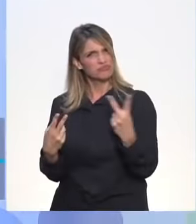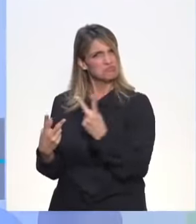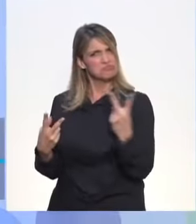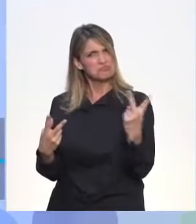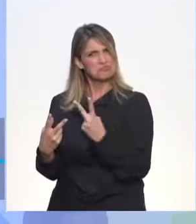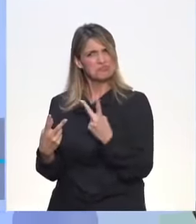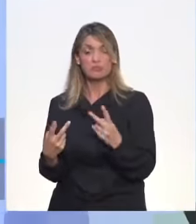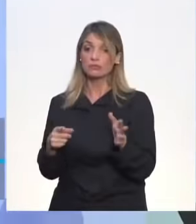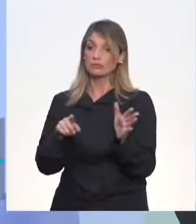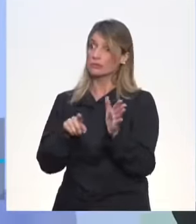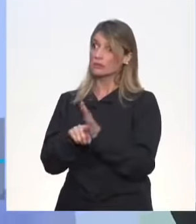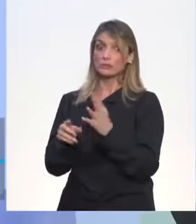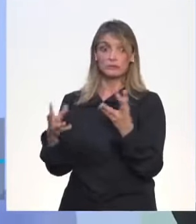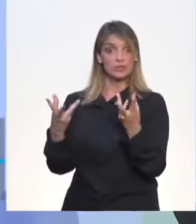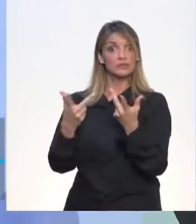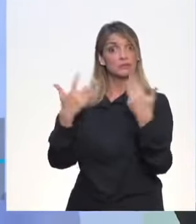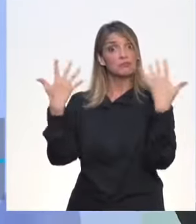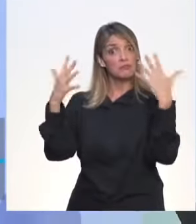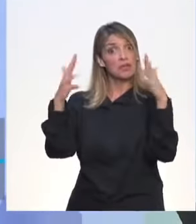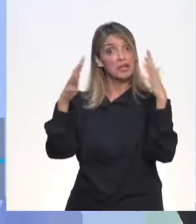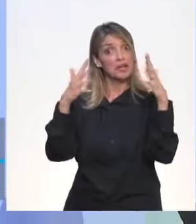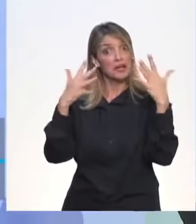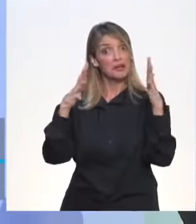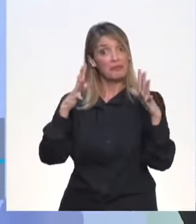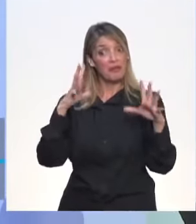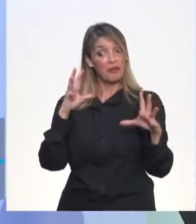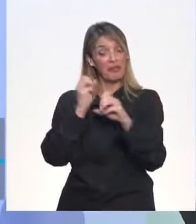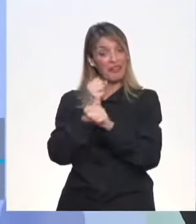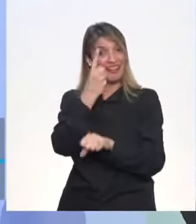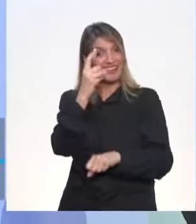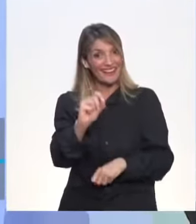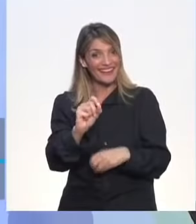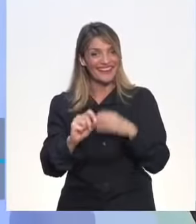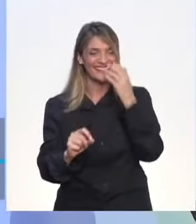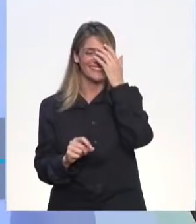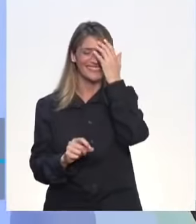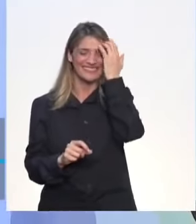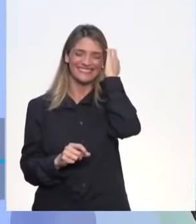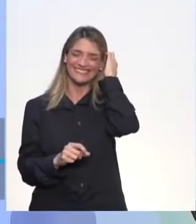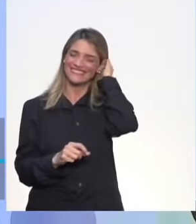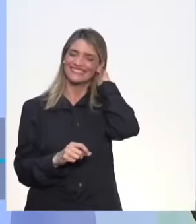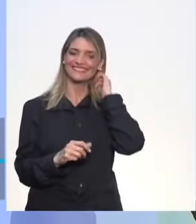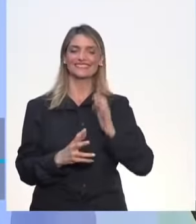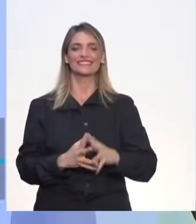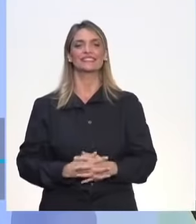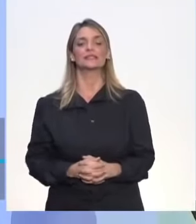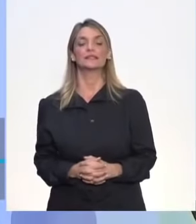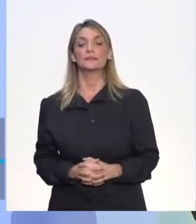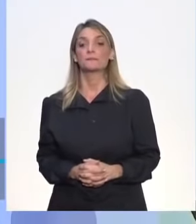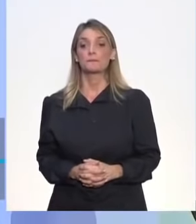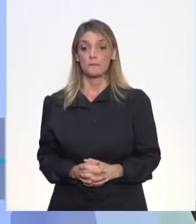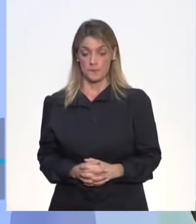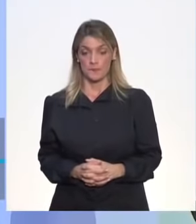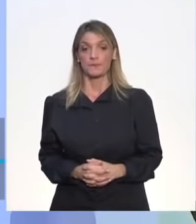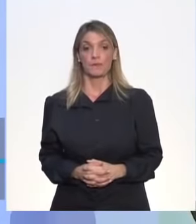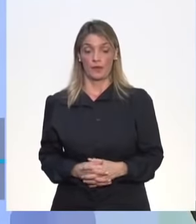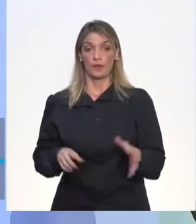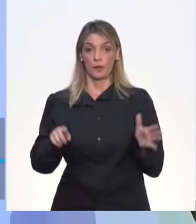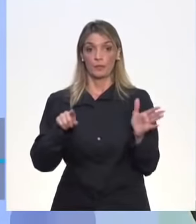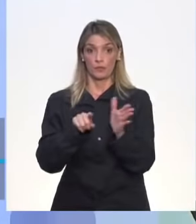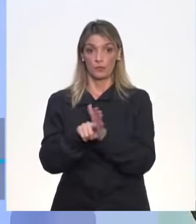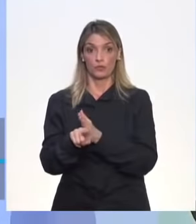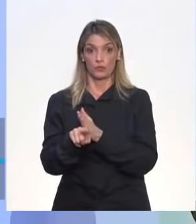pergunta foi excelente viu tá de parabéns só para essa pergunta vale 10 não precisa nem fazer a lição brincadeira é essa essa pergunta